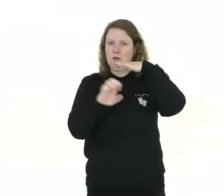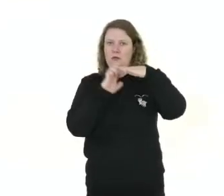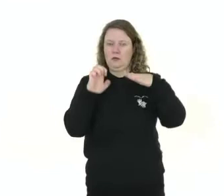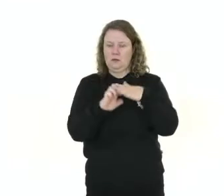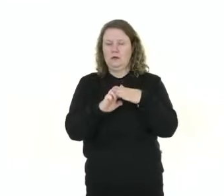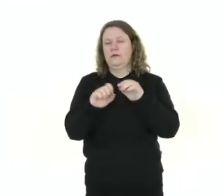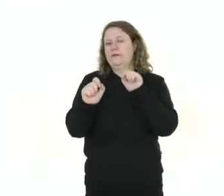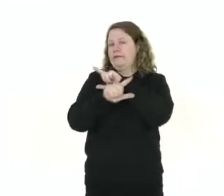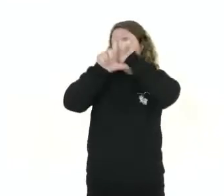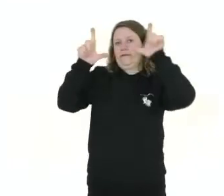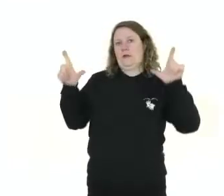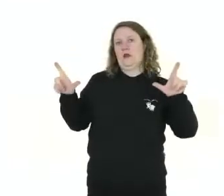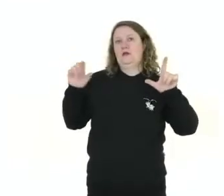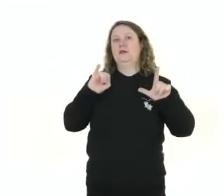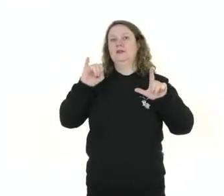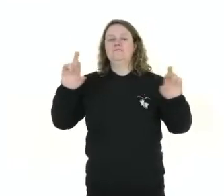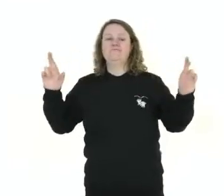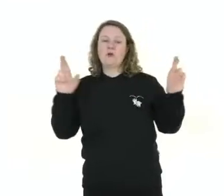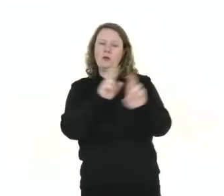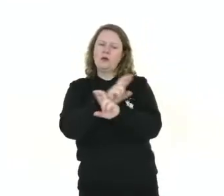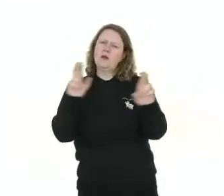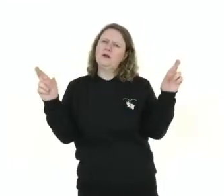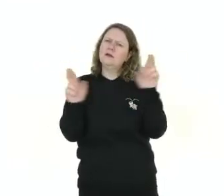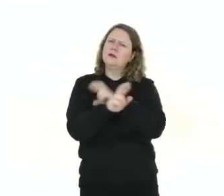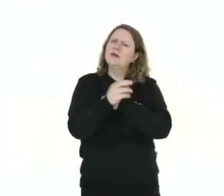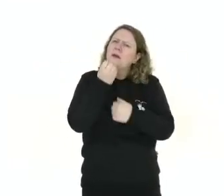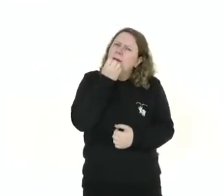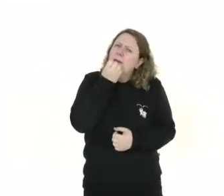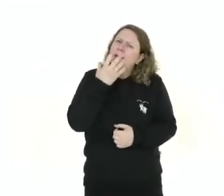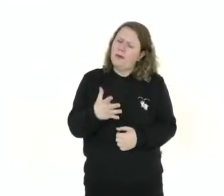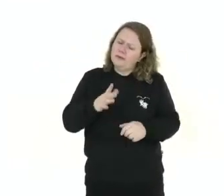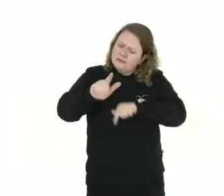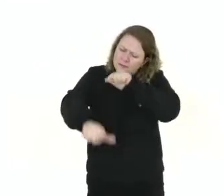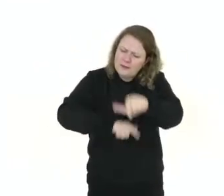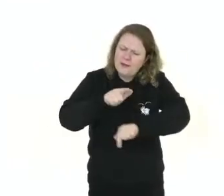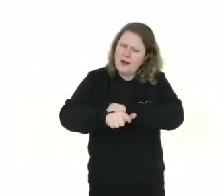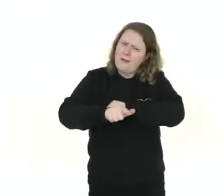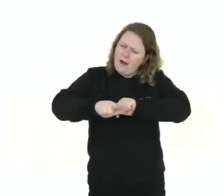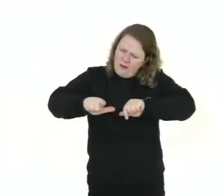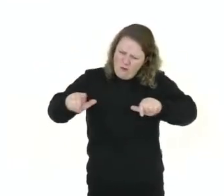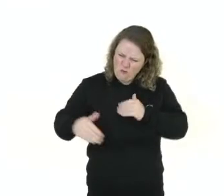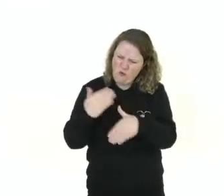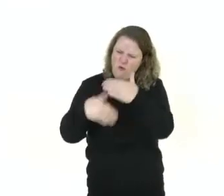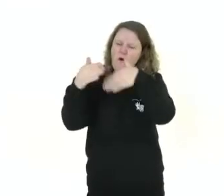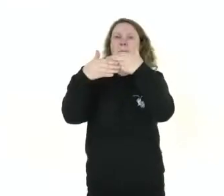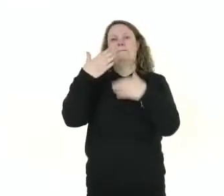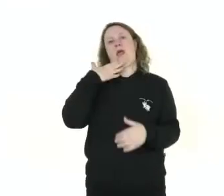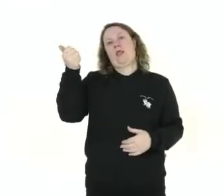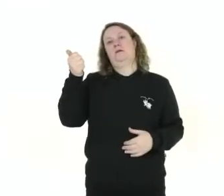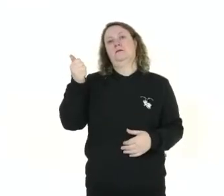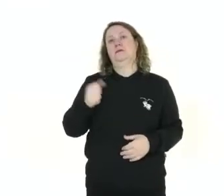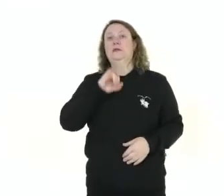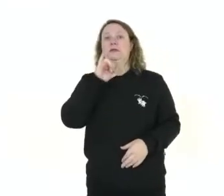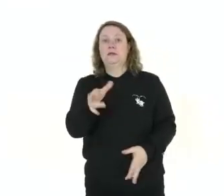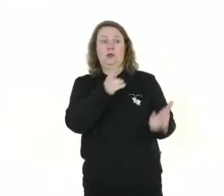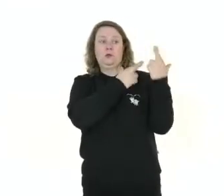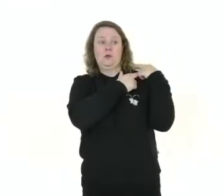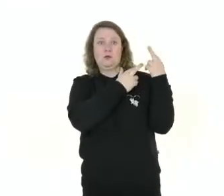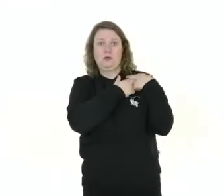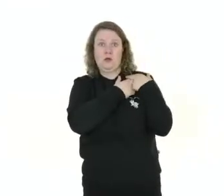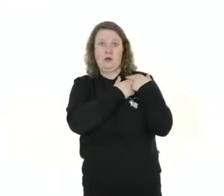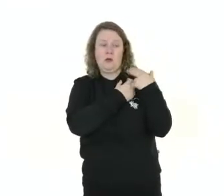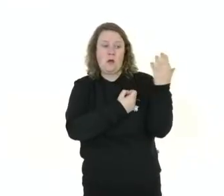forma colaborativa, o trabalho se torna muito mais eficaz. Se o responsável pelas compras mantém um contato direto com o